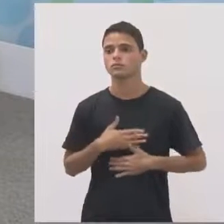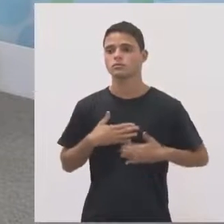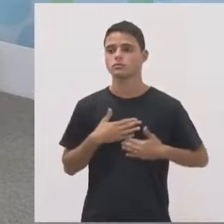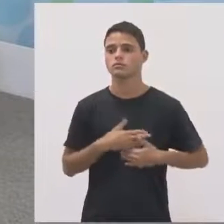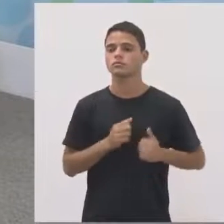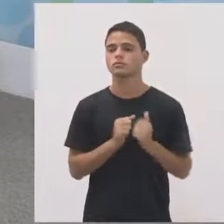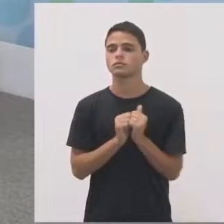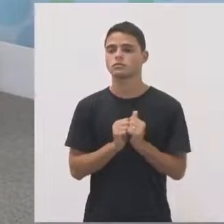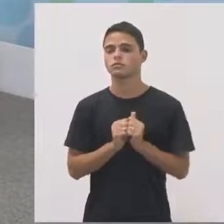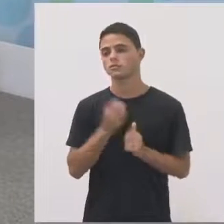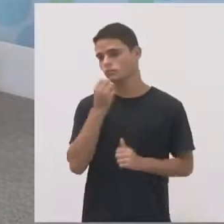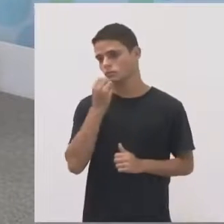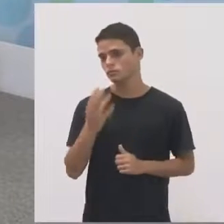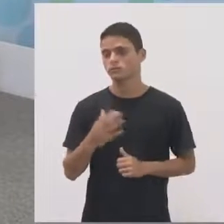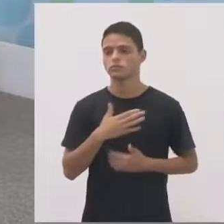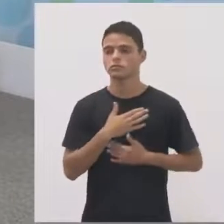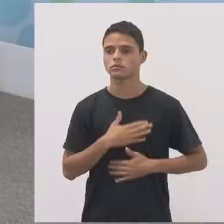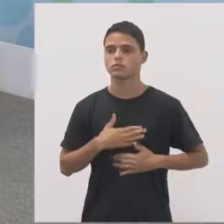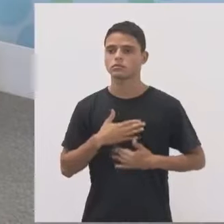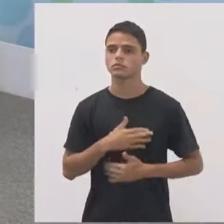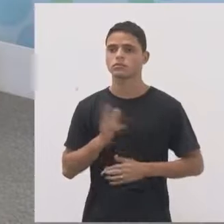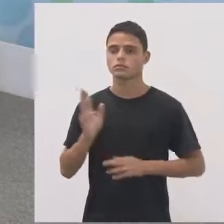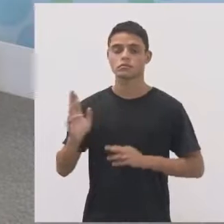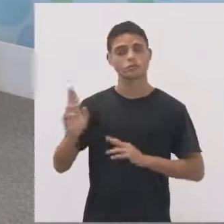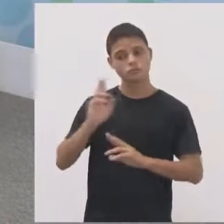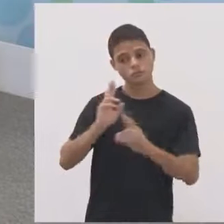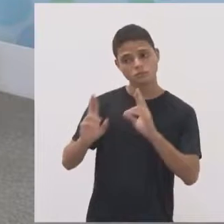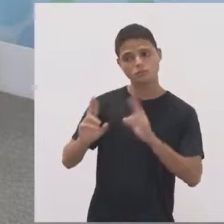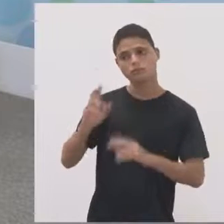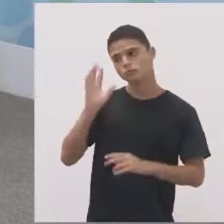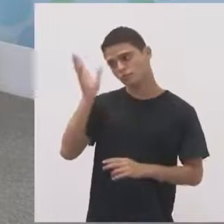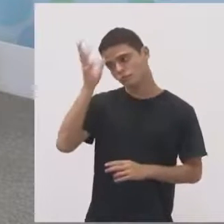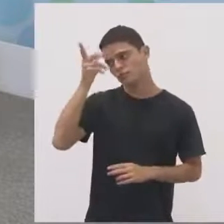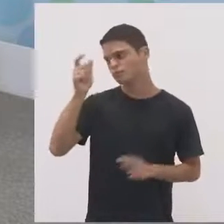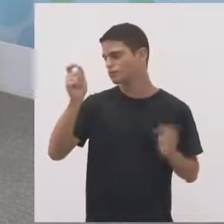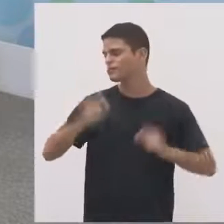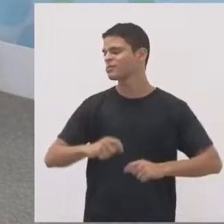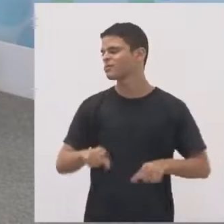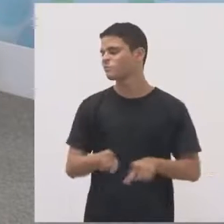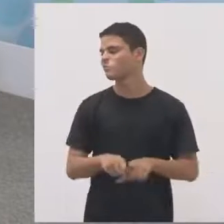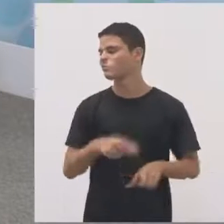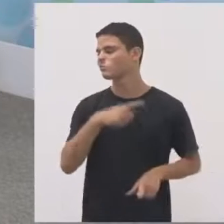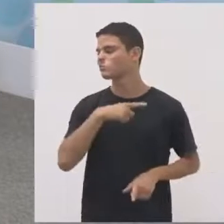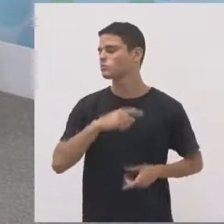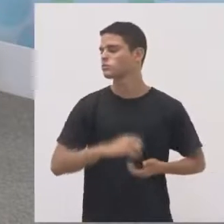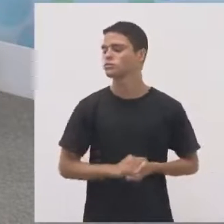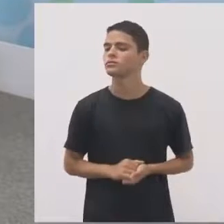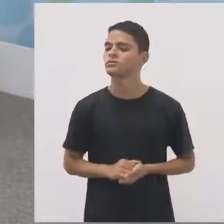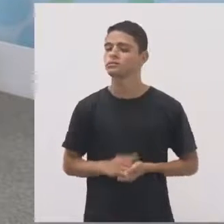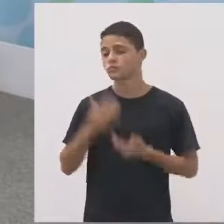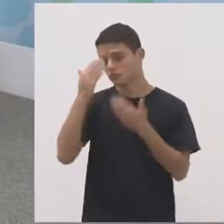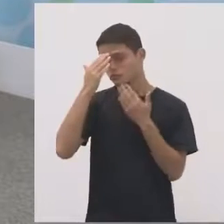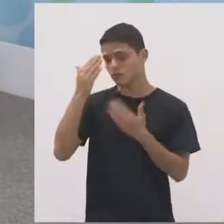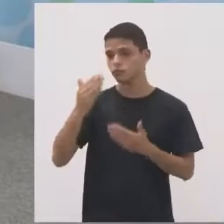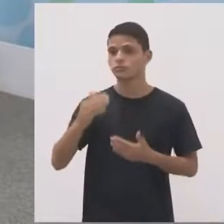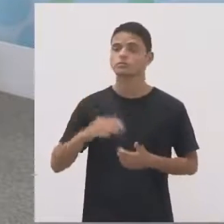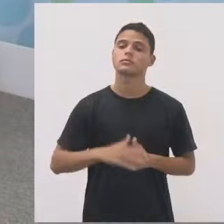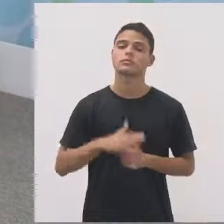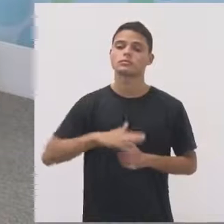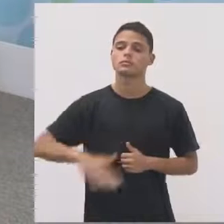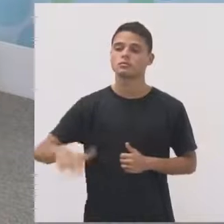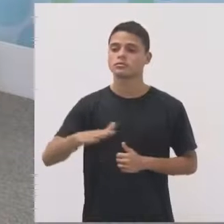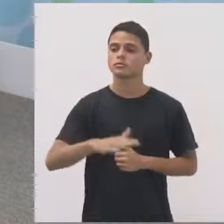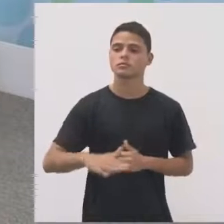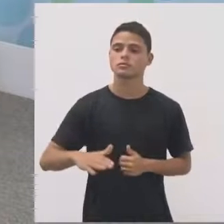super legal. Eu gosto, eu vejo muito resultado, por isso eu gosto de vir, voltar, criar essas coisas para vocês, tá bom? Agradecer a dirigente, Maria Isabel, por